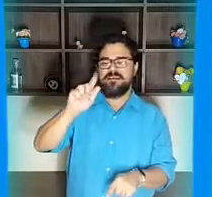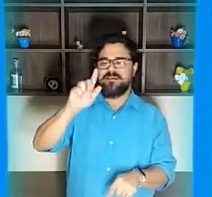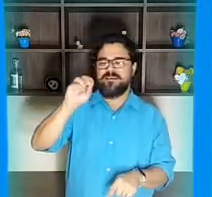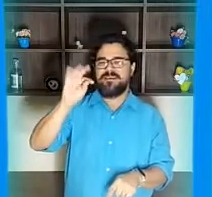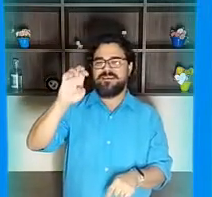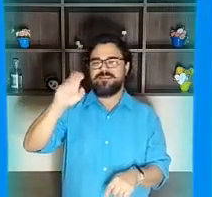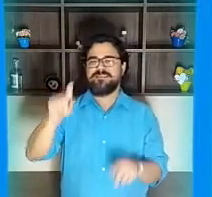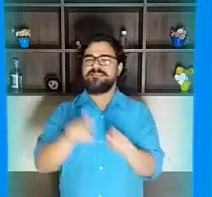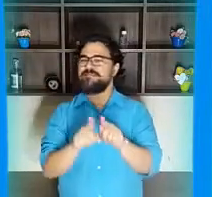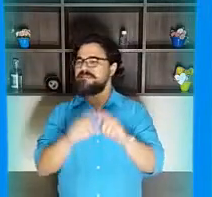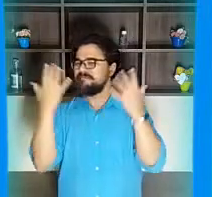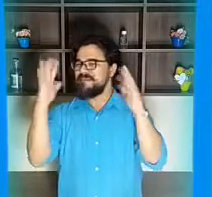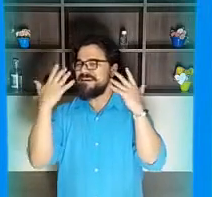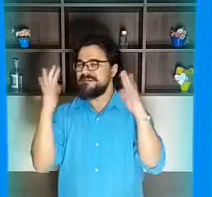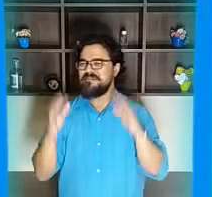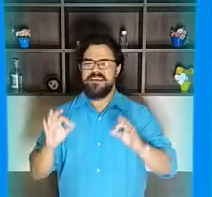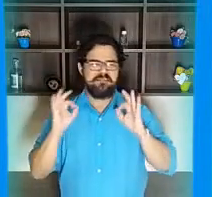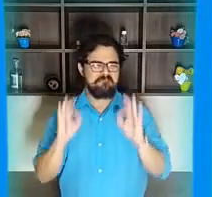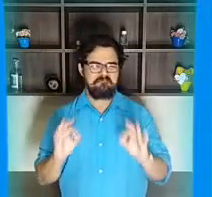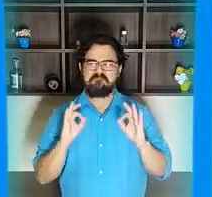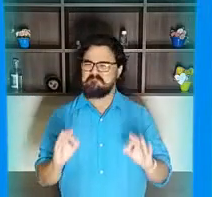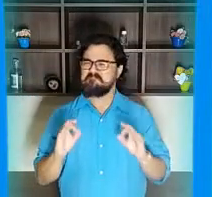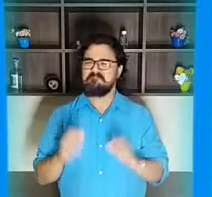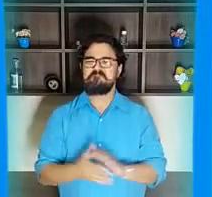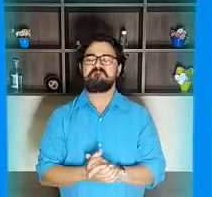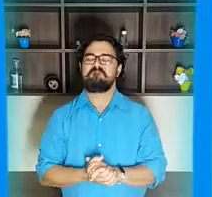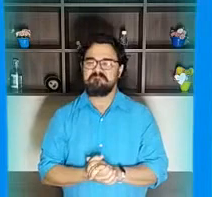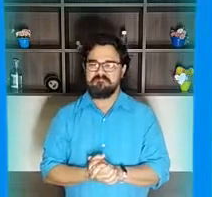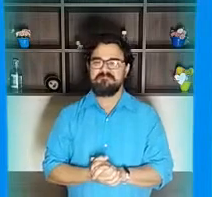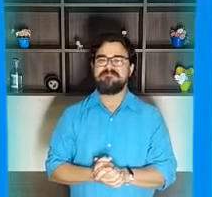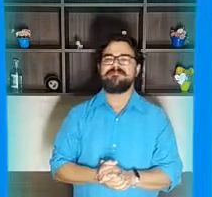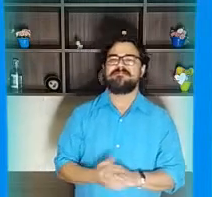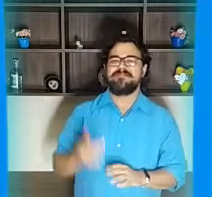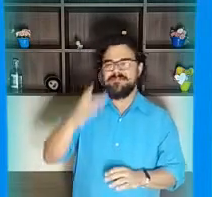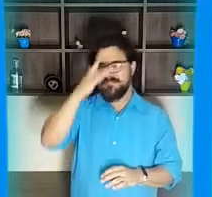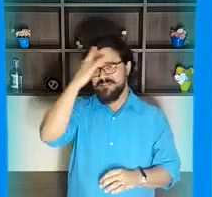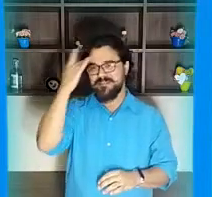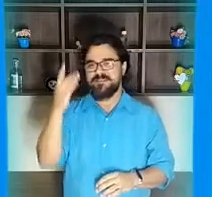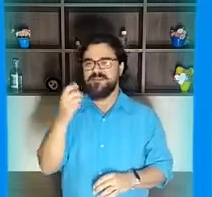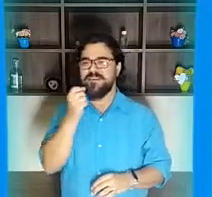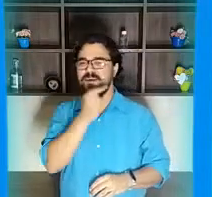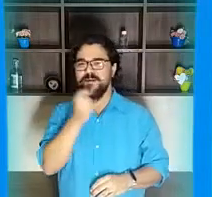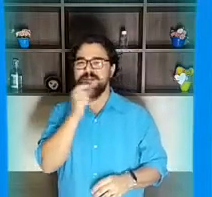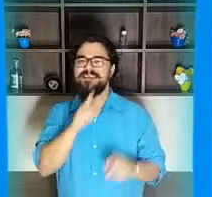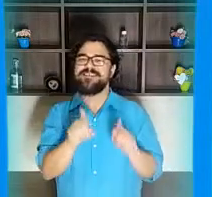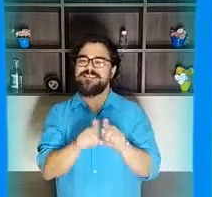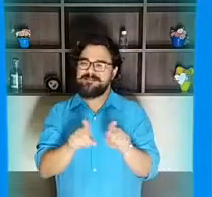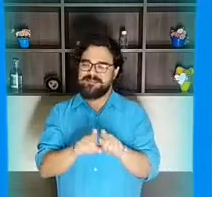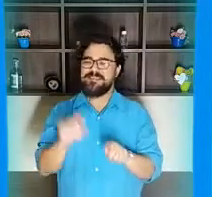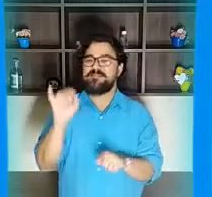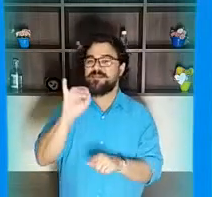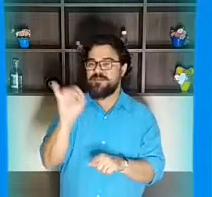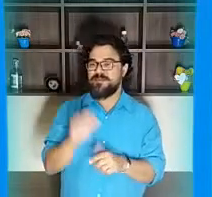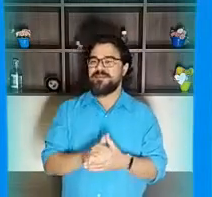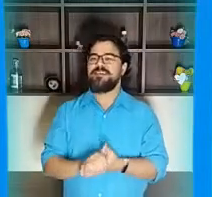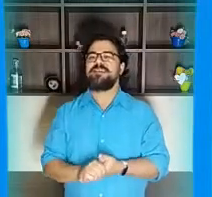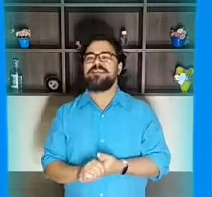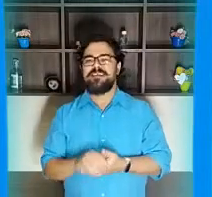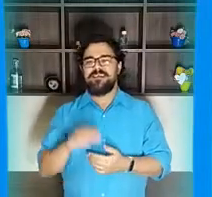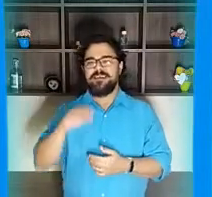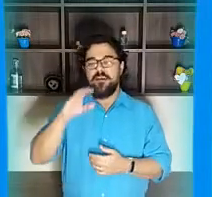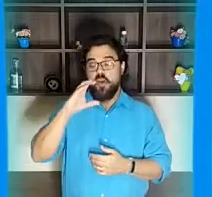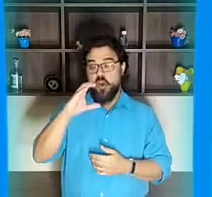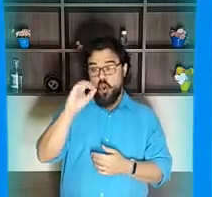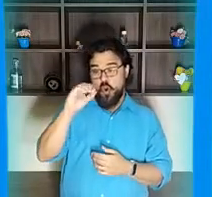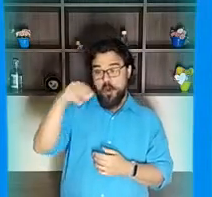excelente iniciativa. Galera da Comérgia aqui mandando um oi também. Comérgia, né, criou muitos filhotes aí, nossa,